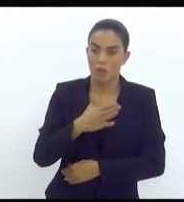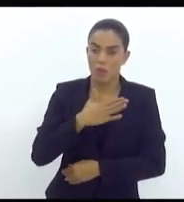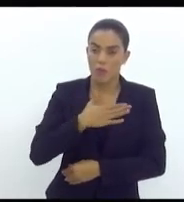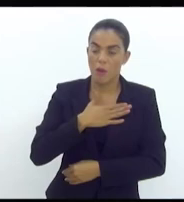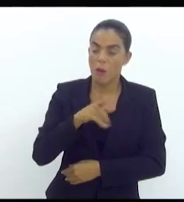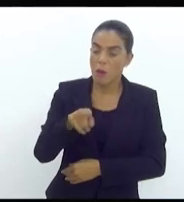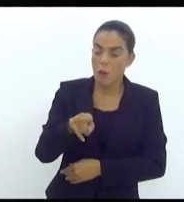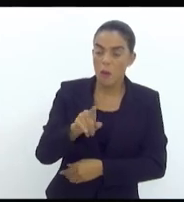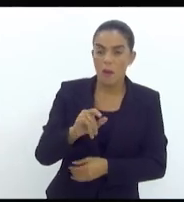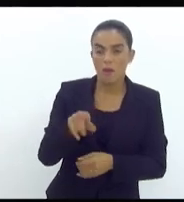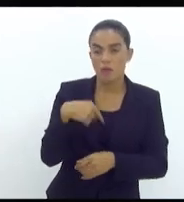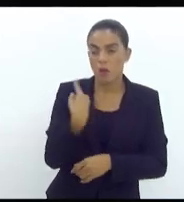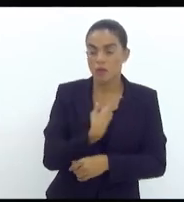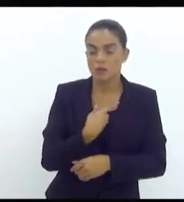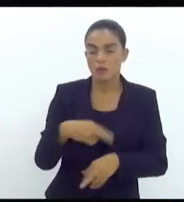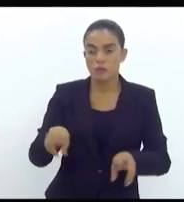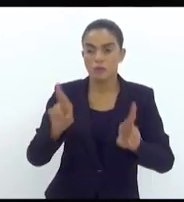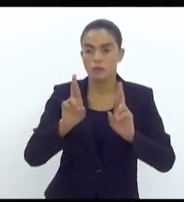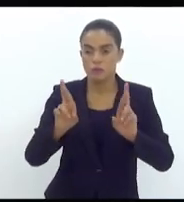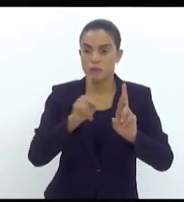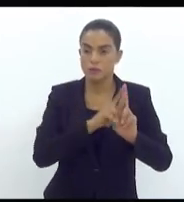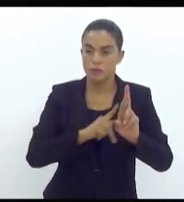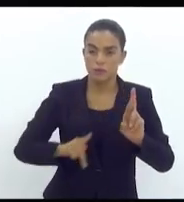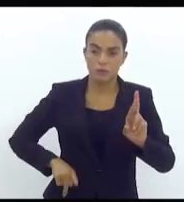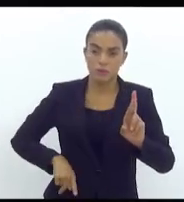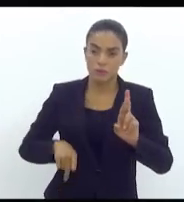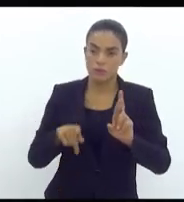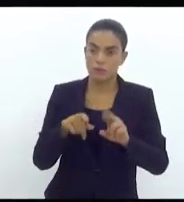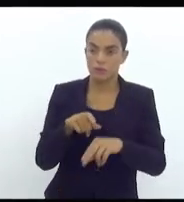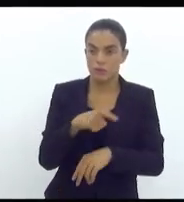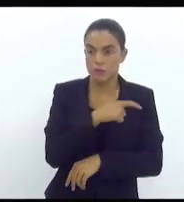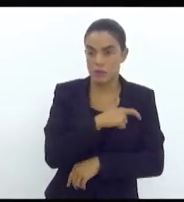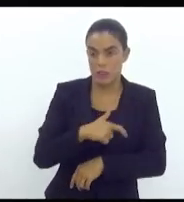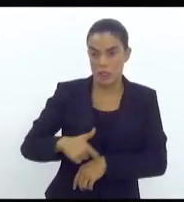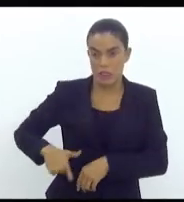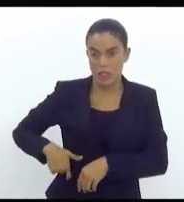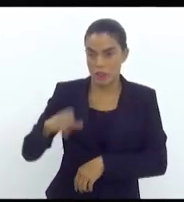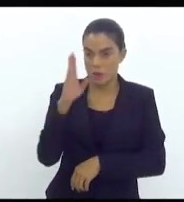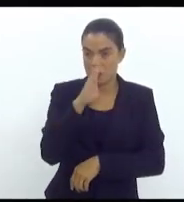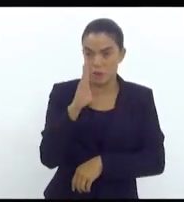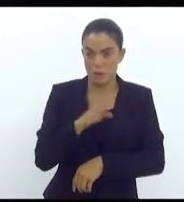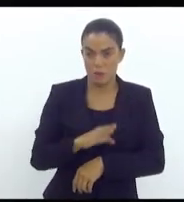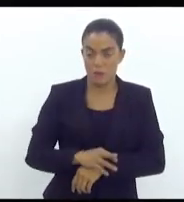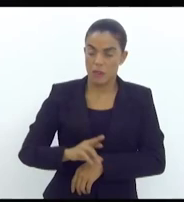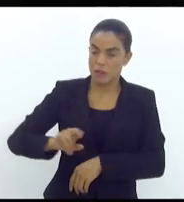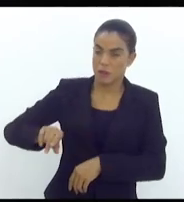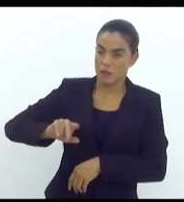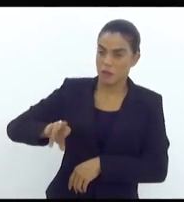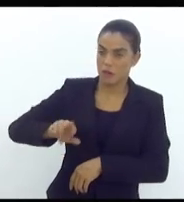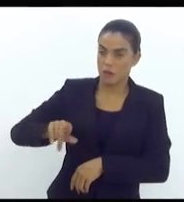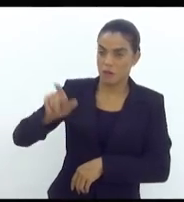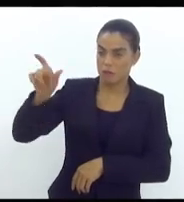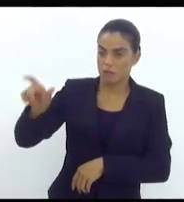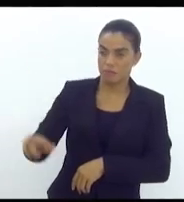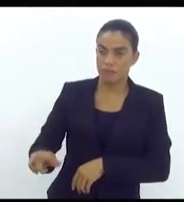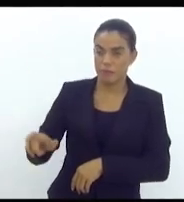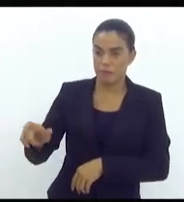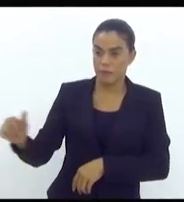minimamente esperamos de um presidente da república e não que ele